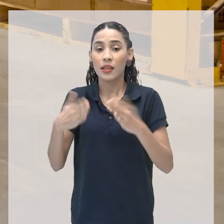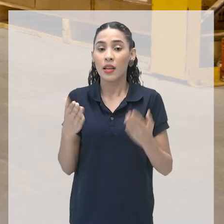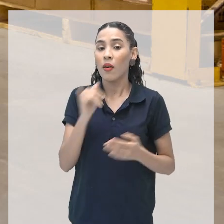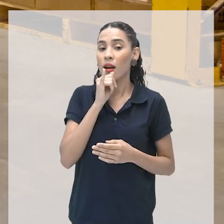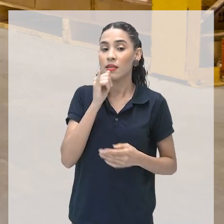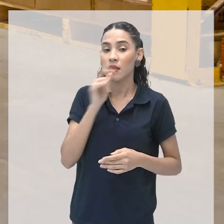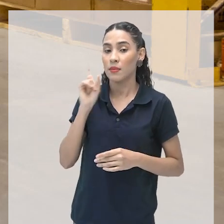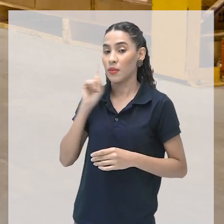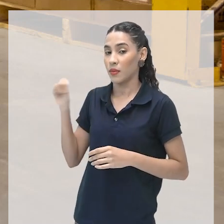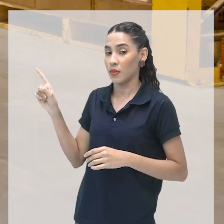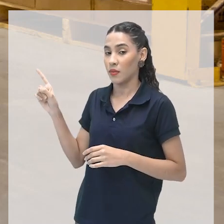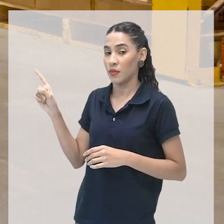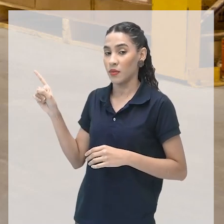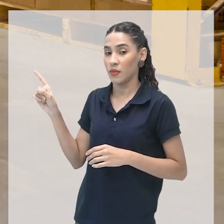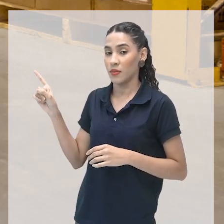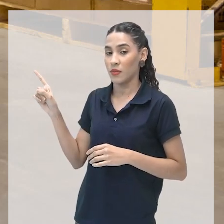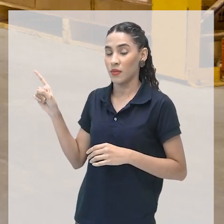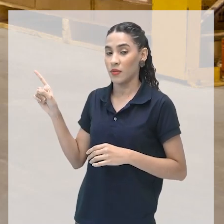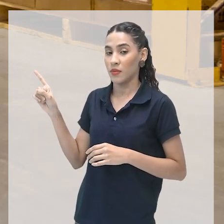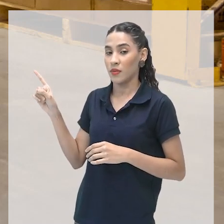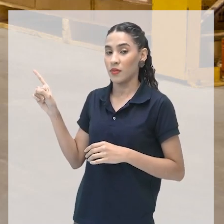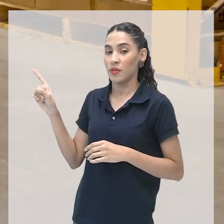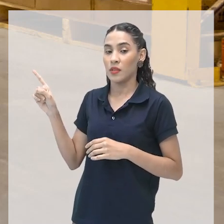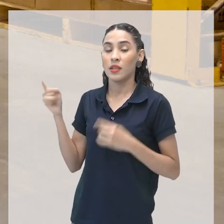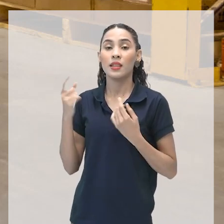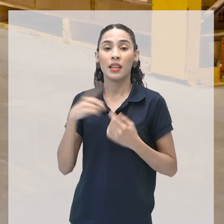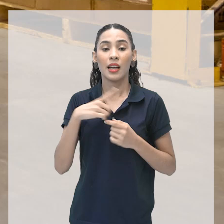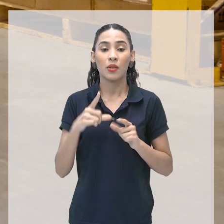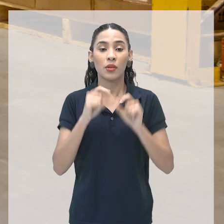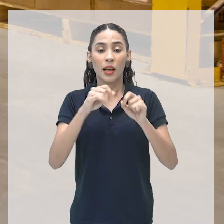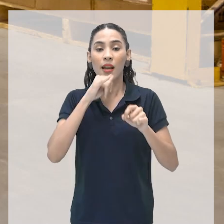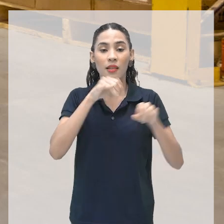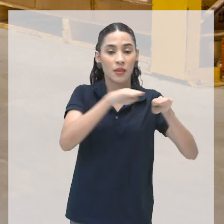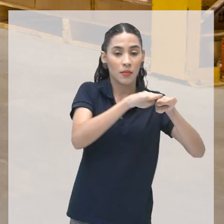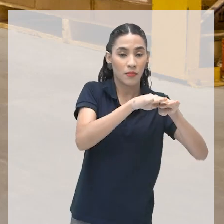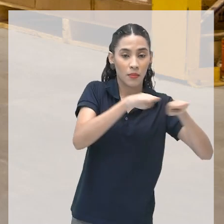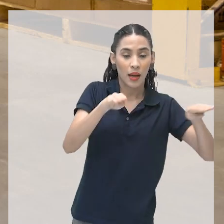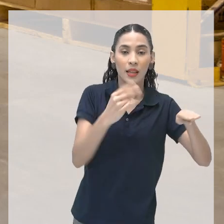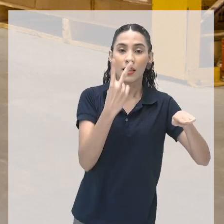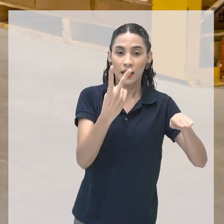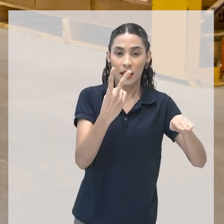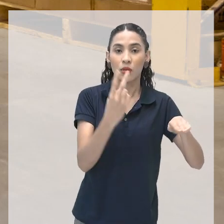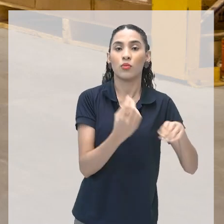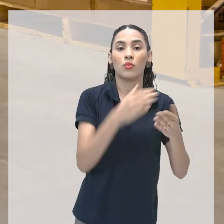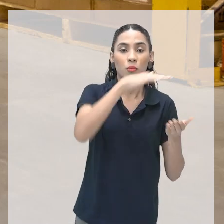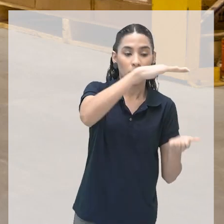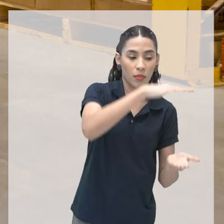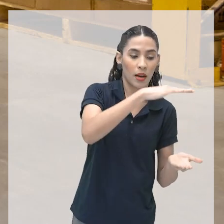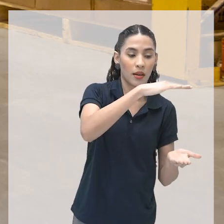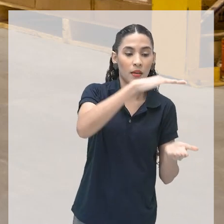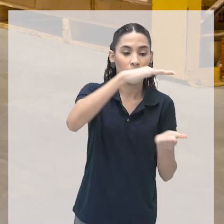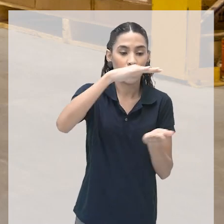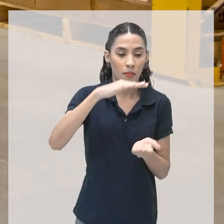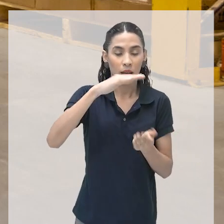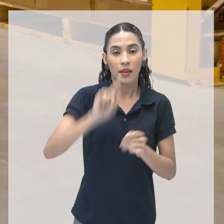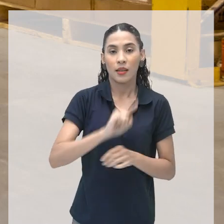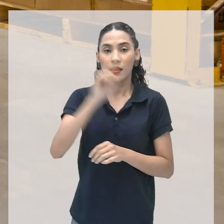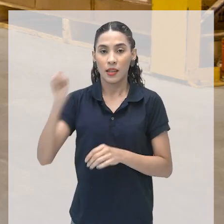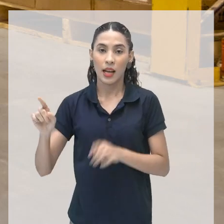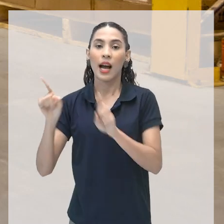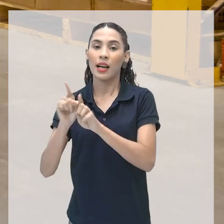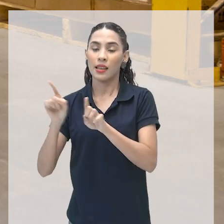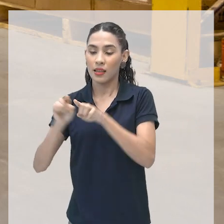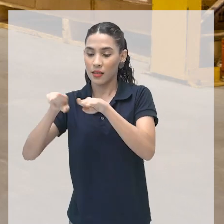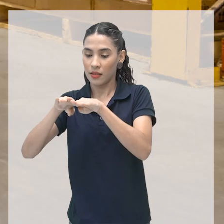vocês podem observar aqui nessas ilustrações, nós temos aqui esse pallet com 2 caixas e o pallet de lá também tem